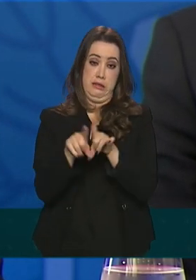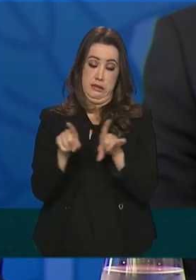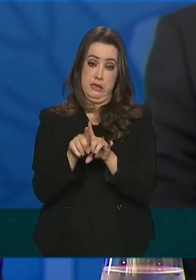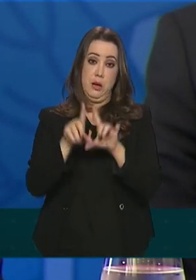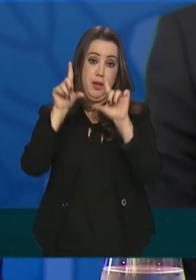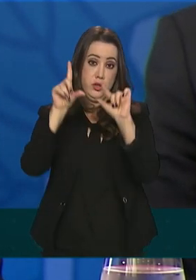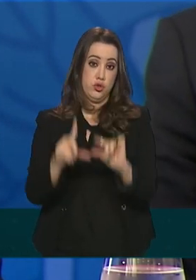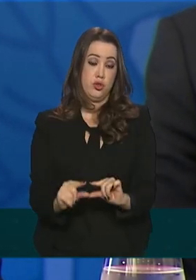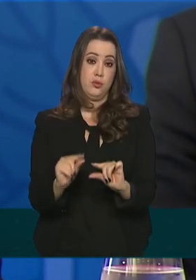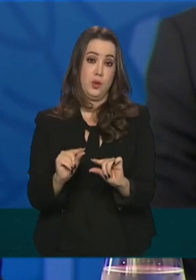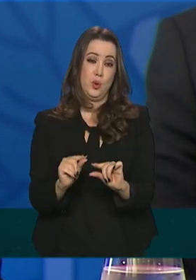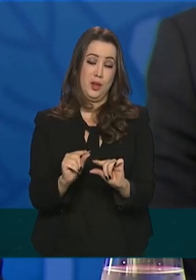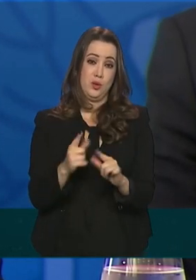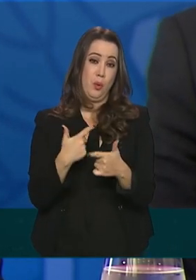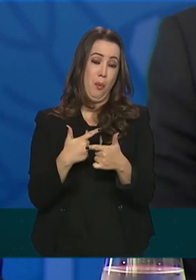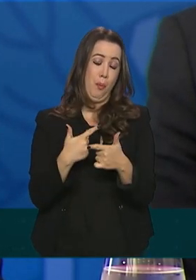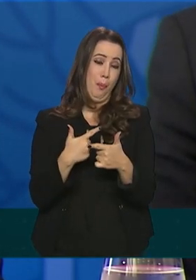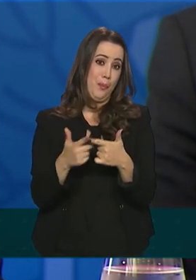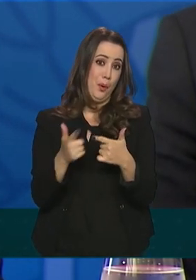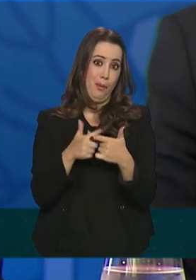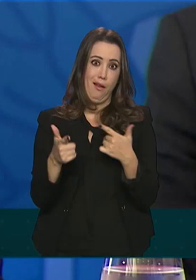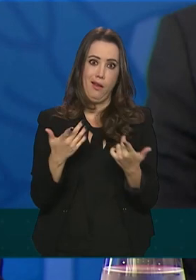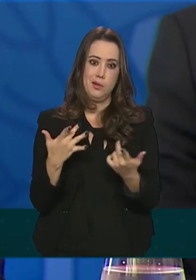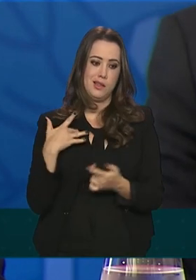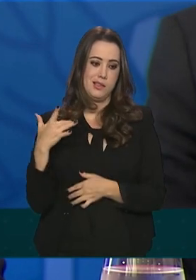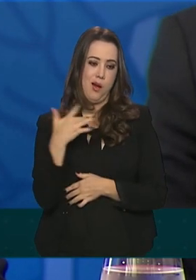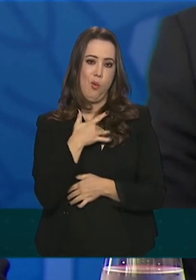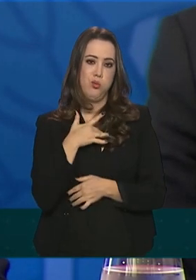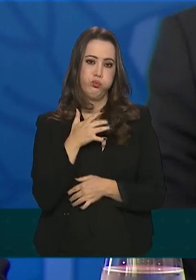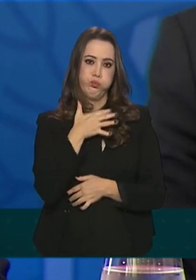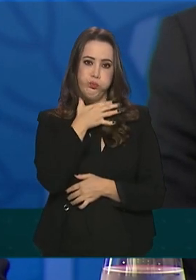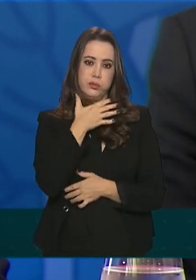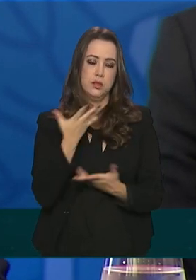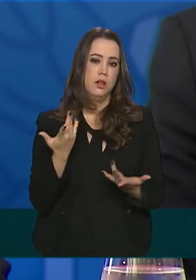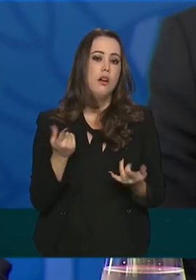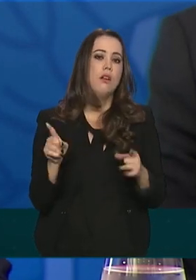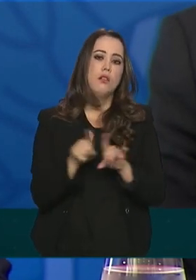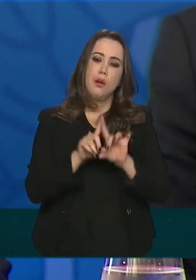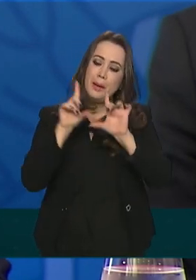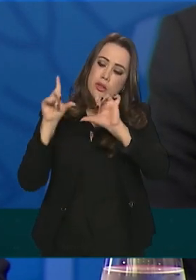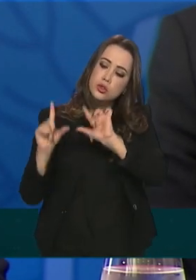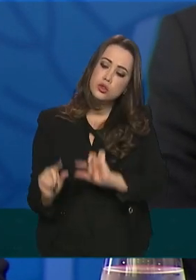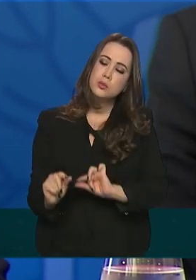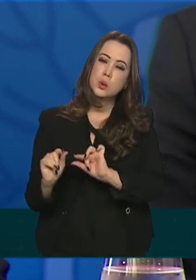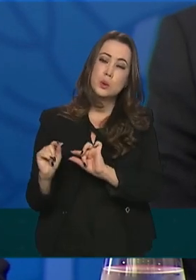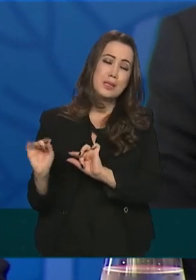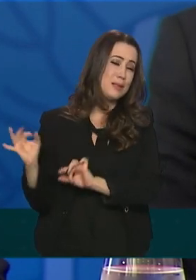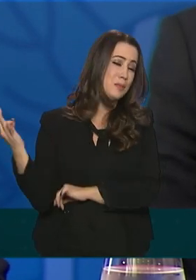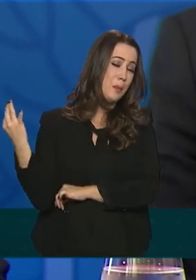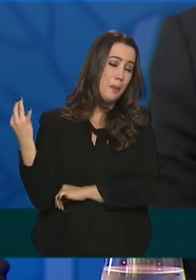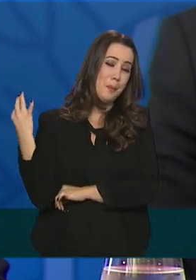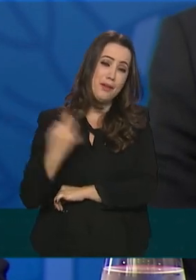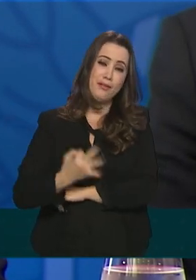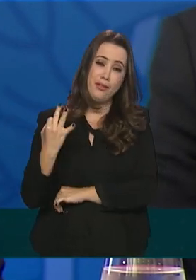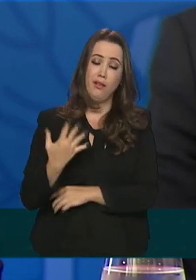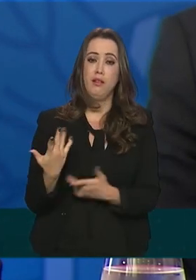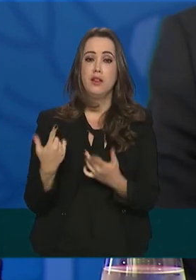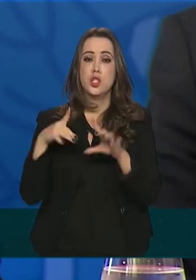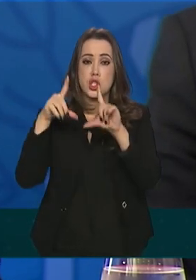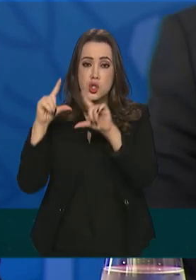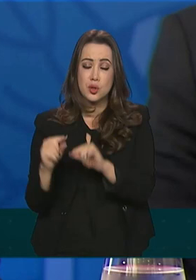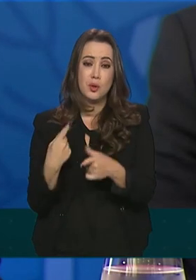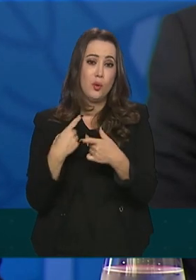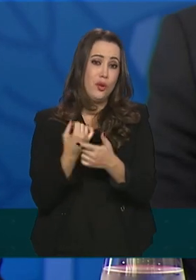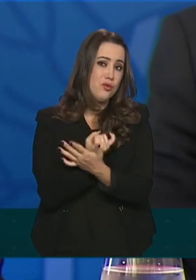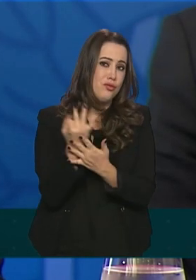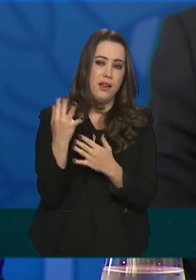diminuição da pressão sobre a rede de saúde pública. E também diminuição extraordinária de doenças idêmicas que já deveriam